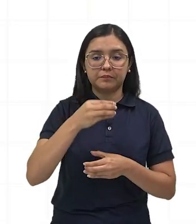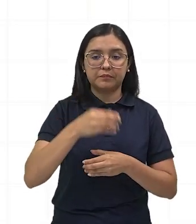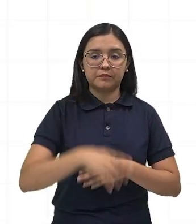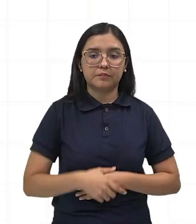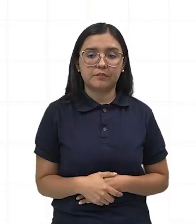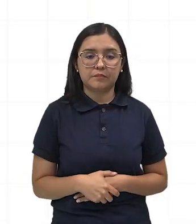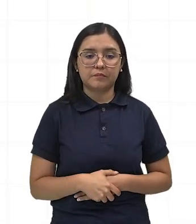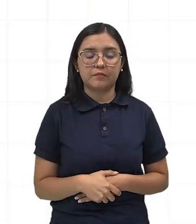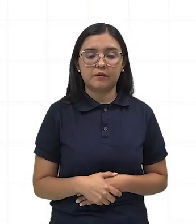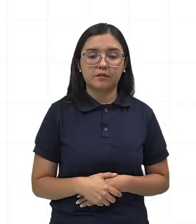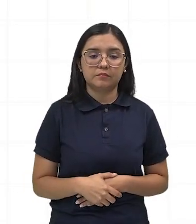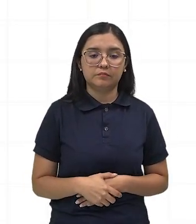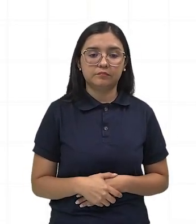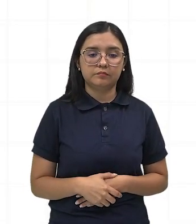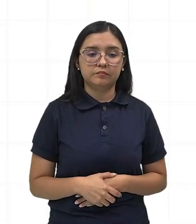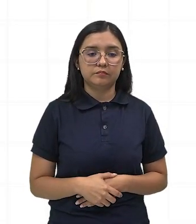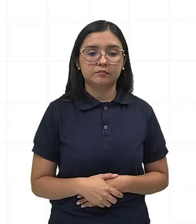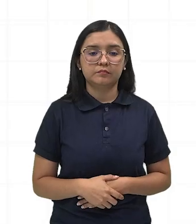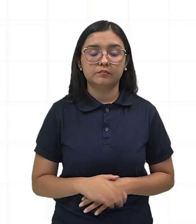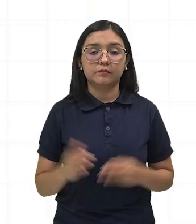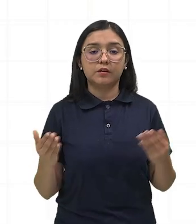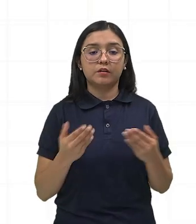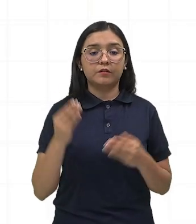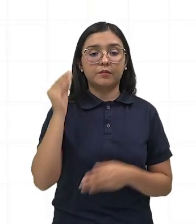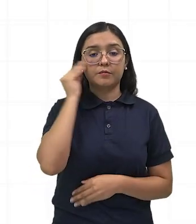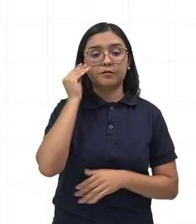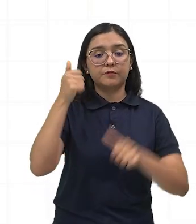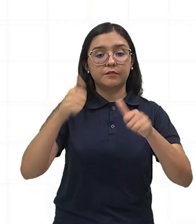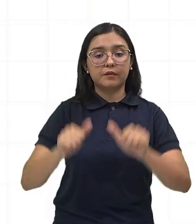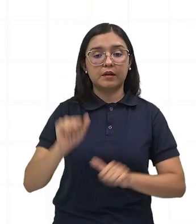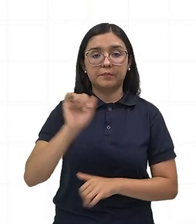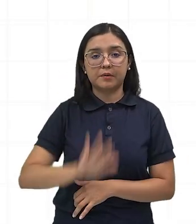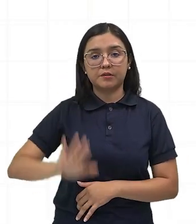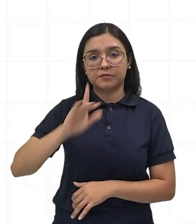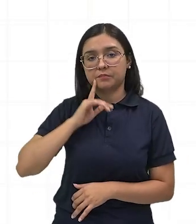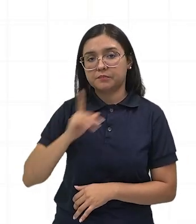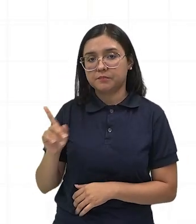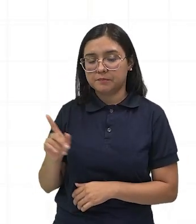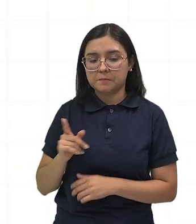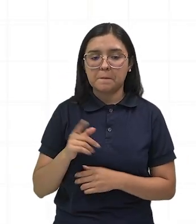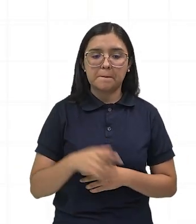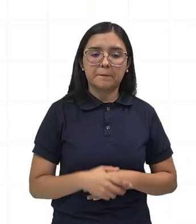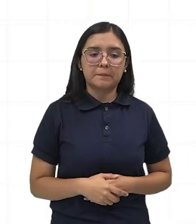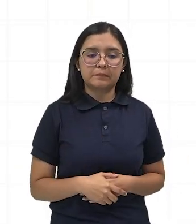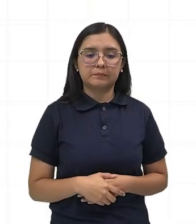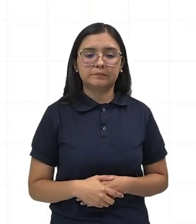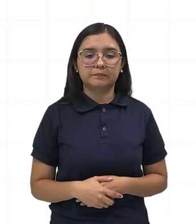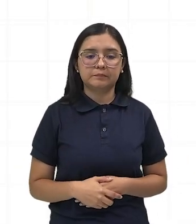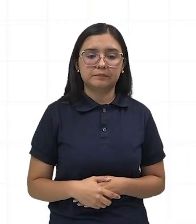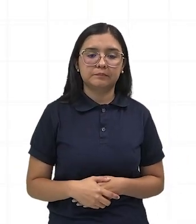altura, beleza? Então, vamos olhar para essa figura, olha. Então, está aqui, ó. Olha lá.